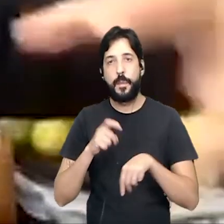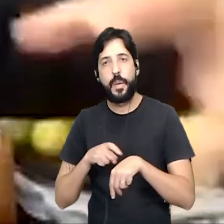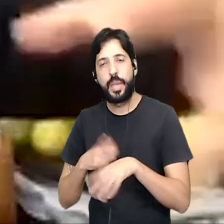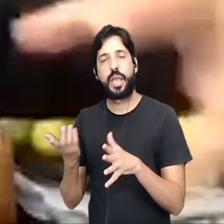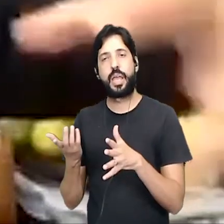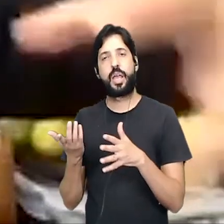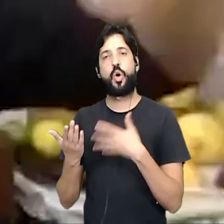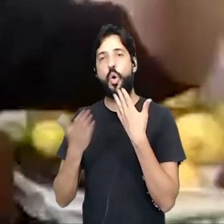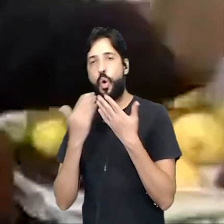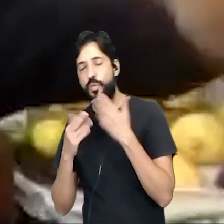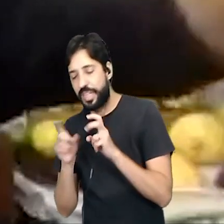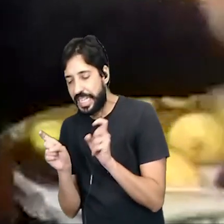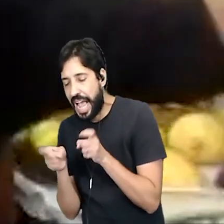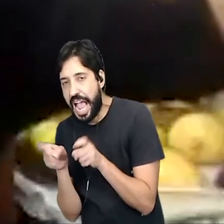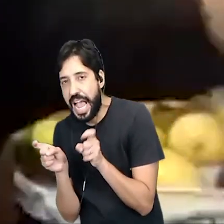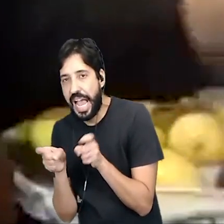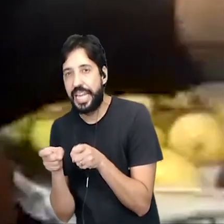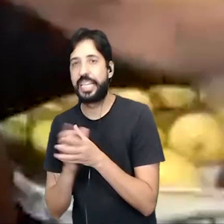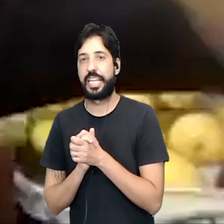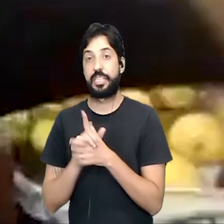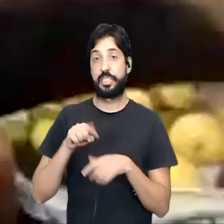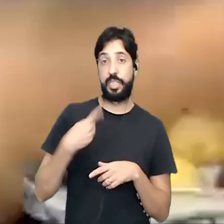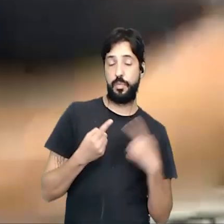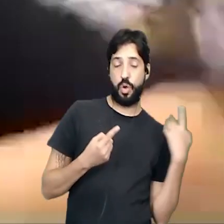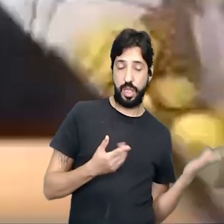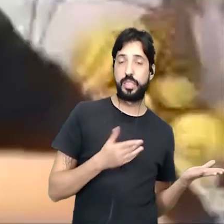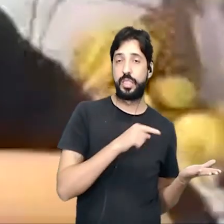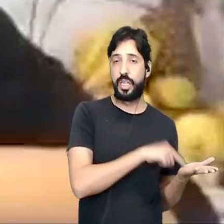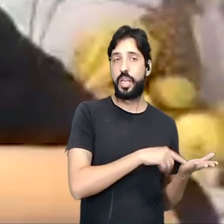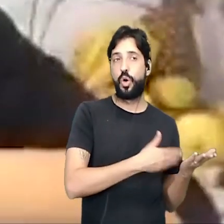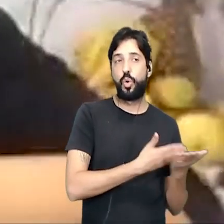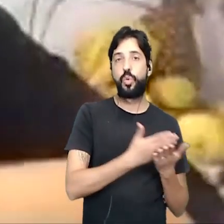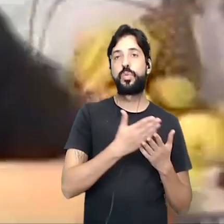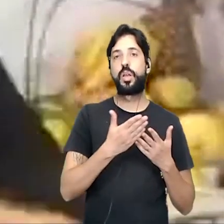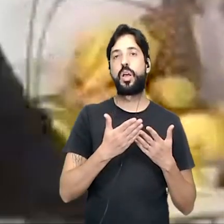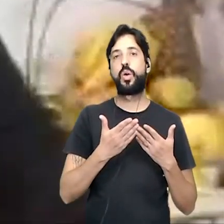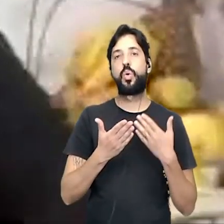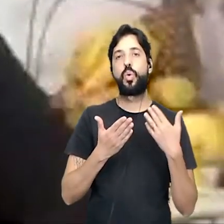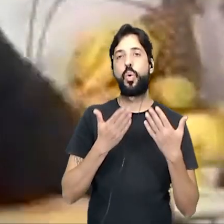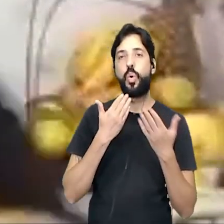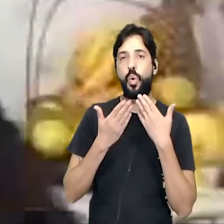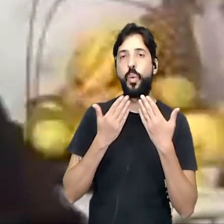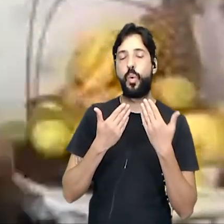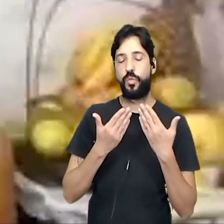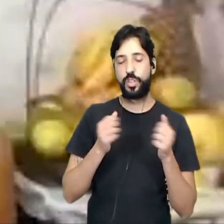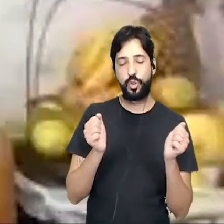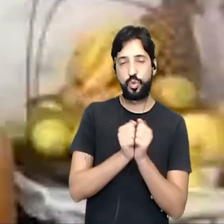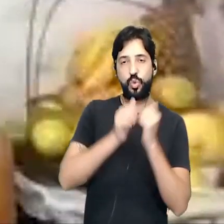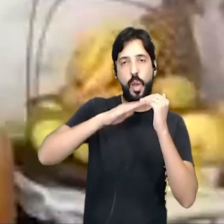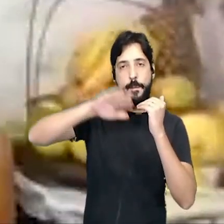ou momentos que a conversa foi com um caranguejo, ou com momentos que o Ailton emanou a conversa com